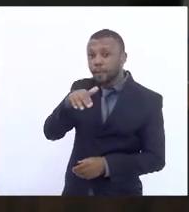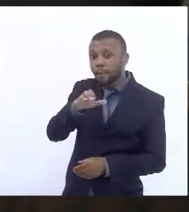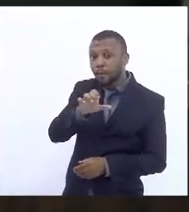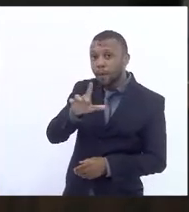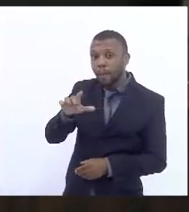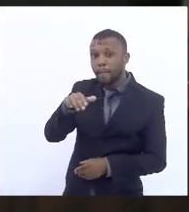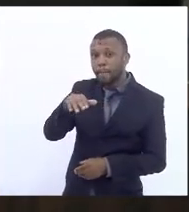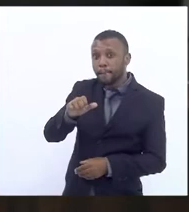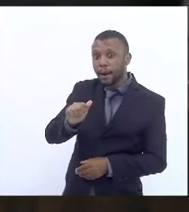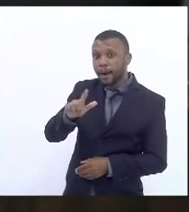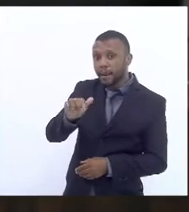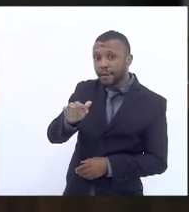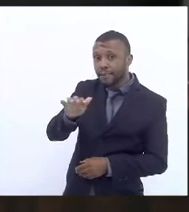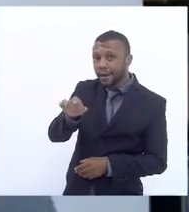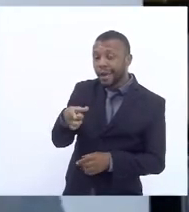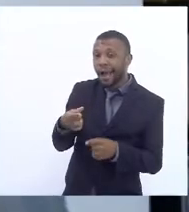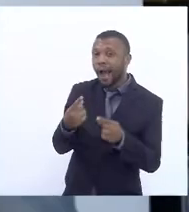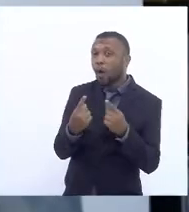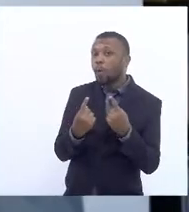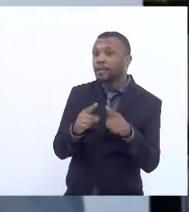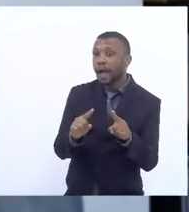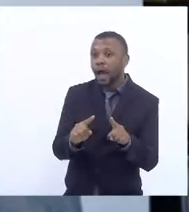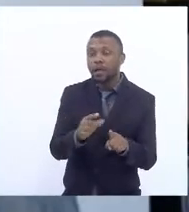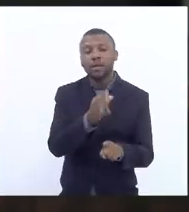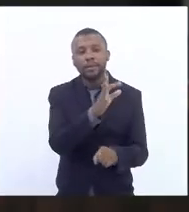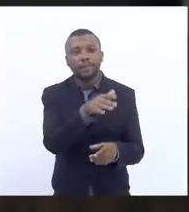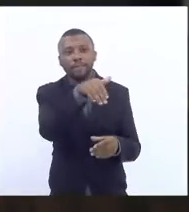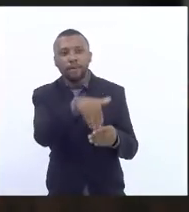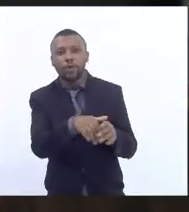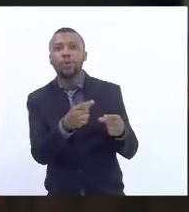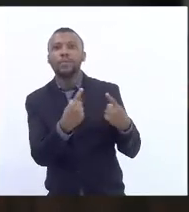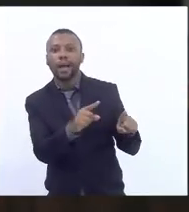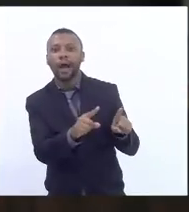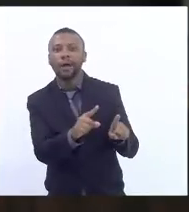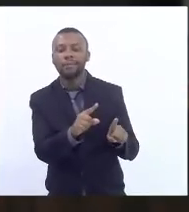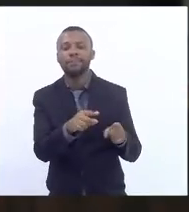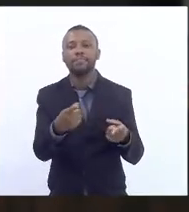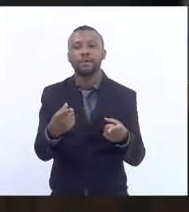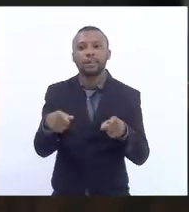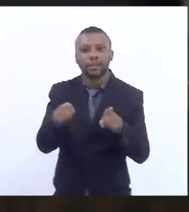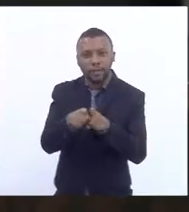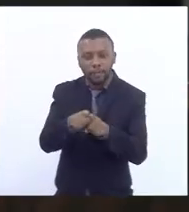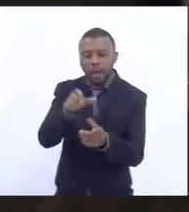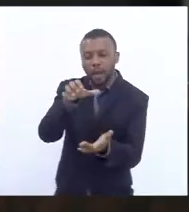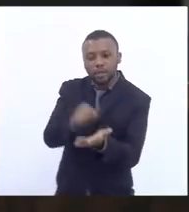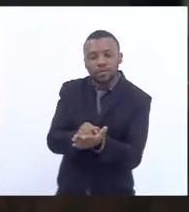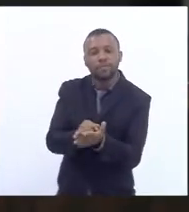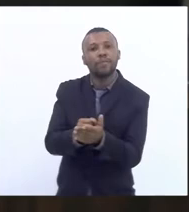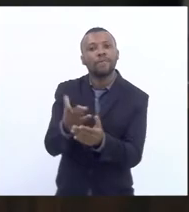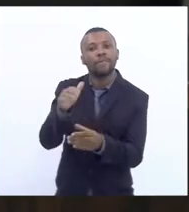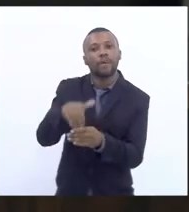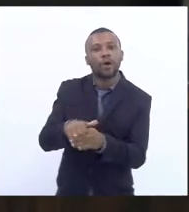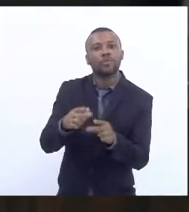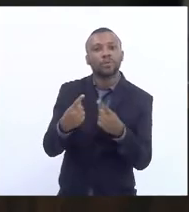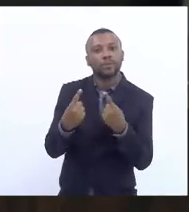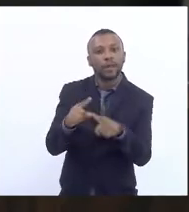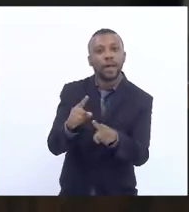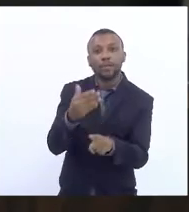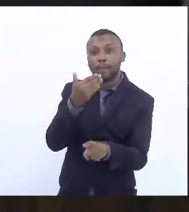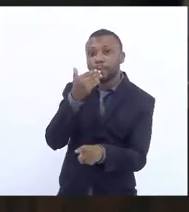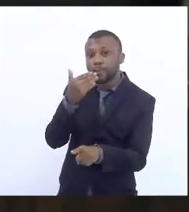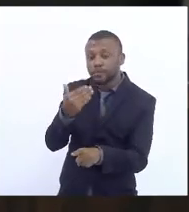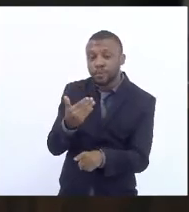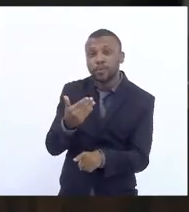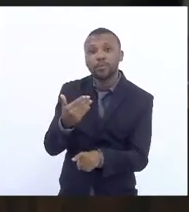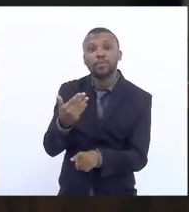contrário, deputado? Sim, voto contrário. E conseguindo também o voto contrário a pedido do deputado